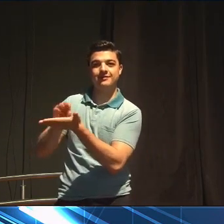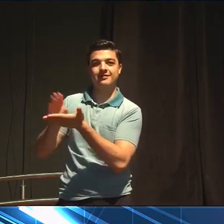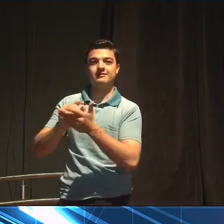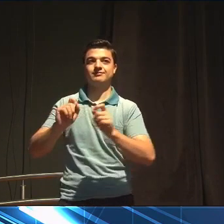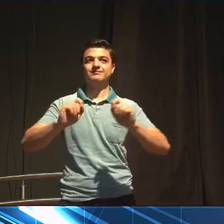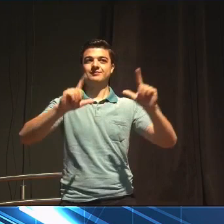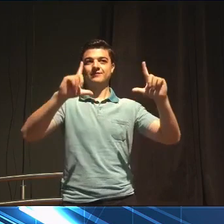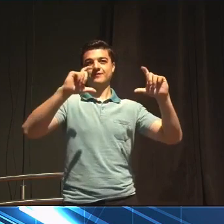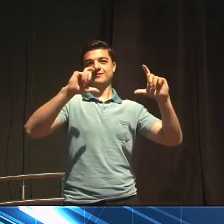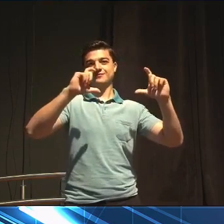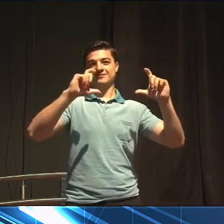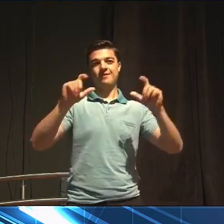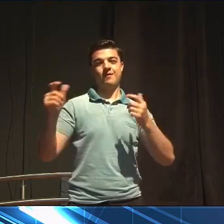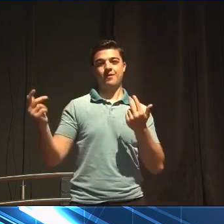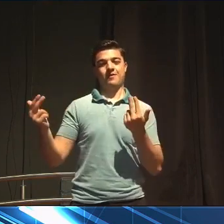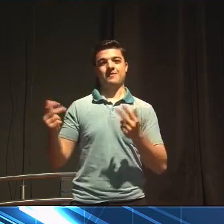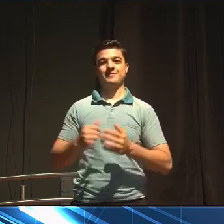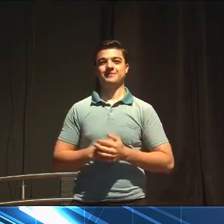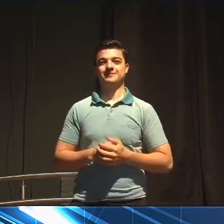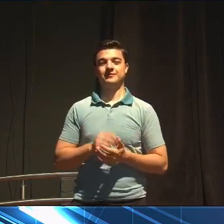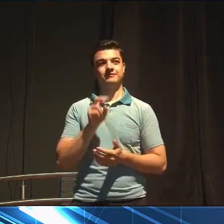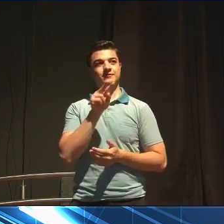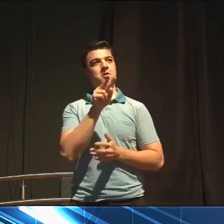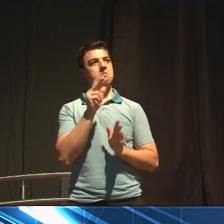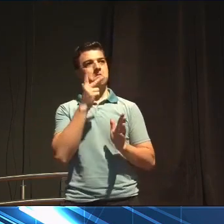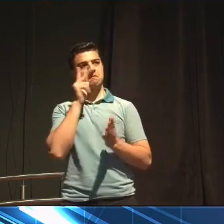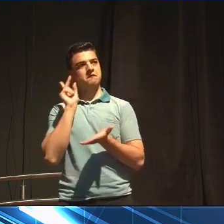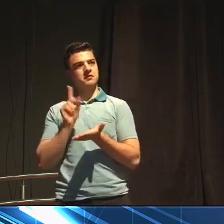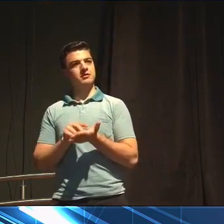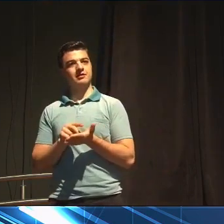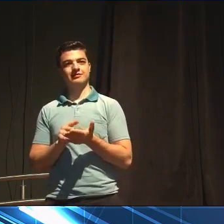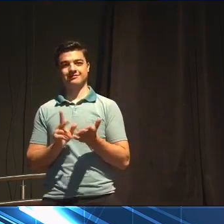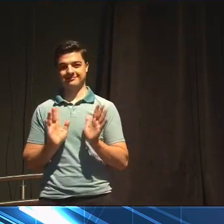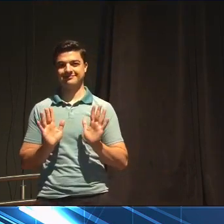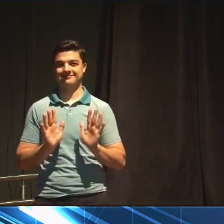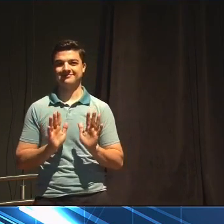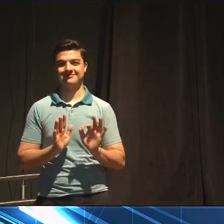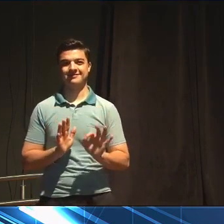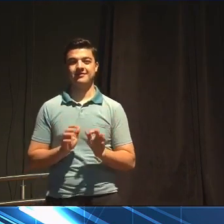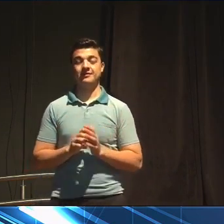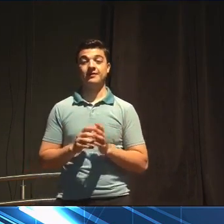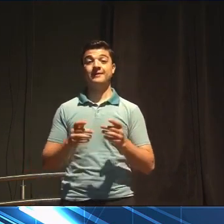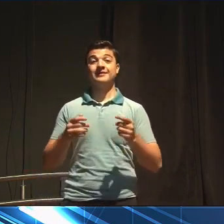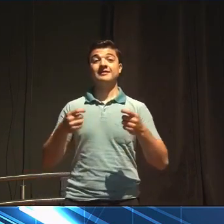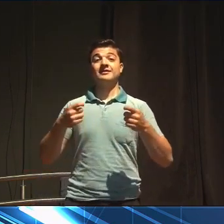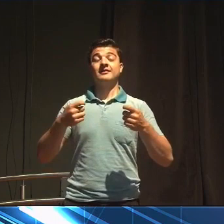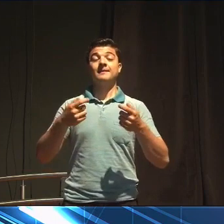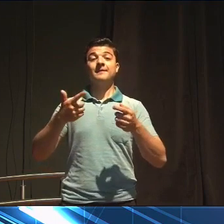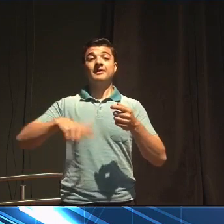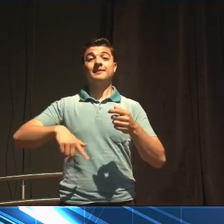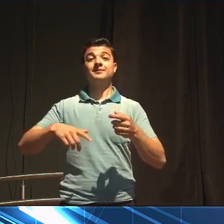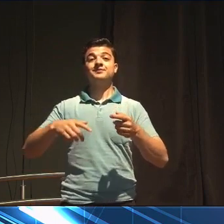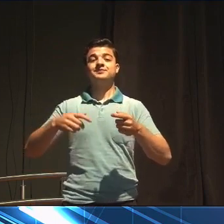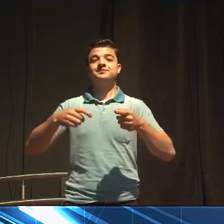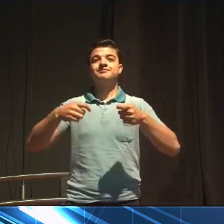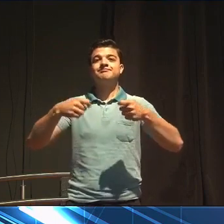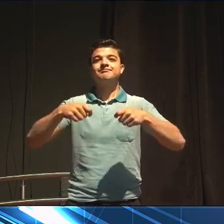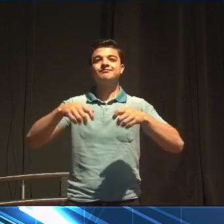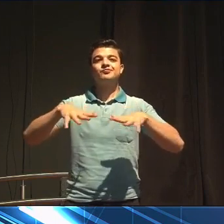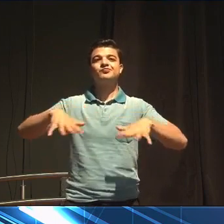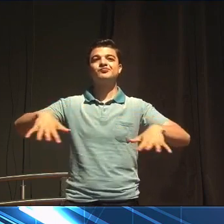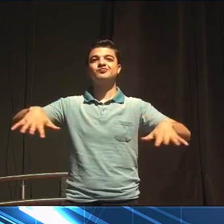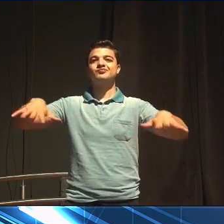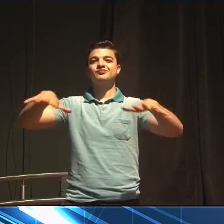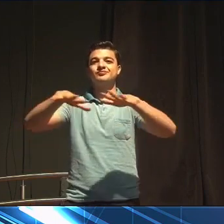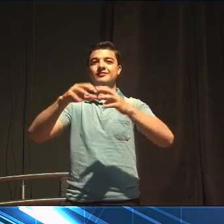importante poder fazer a orquestração e a automação do pipeline de processamento inteiro, de construção e de operação.